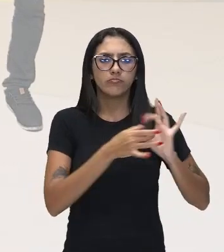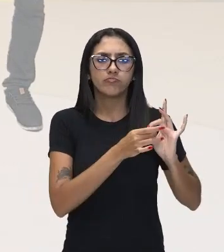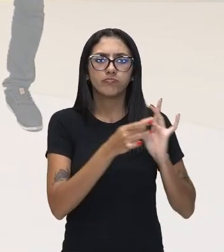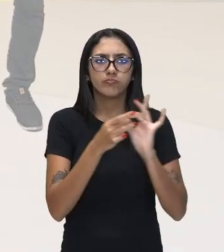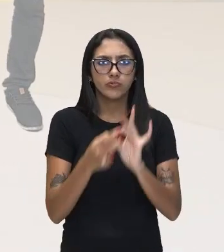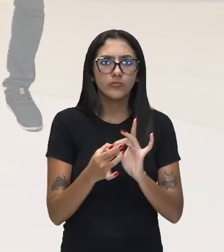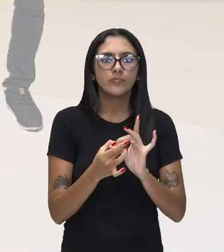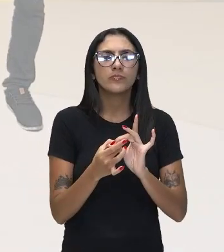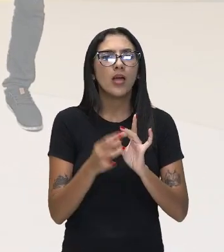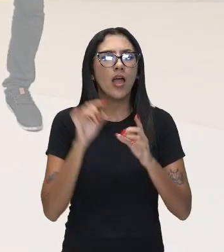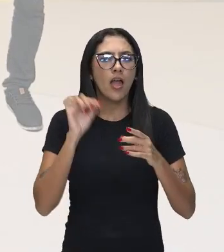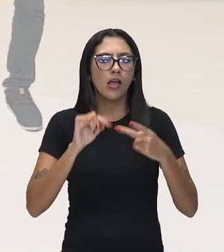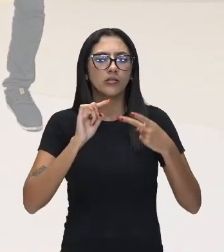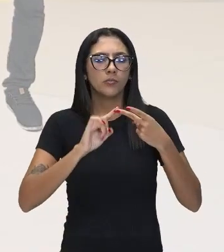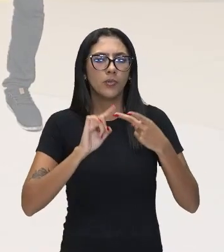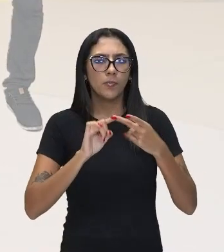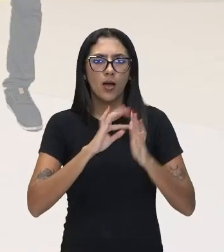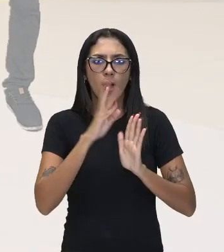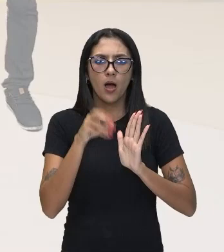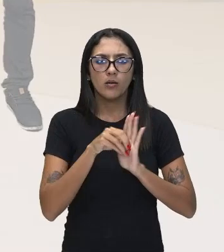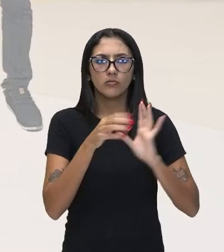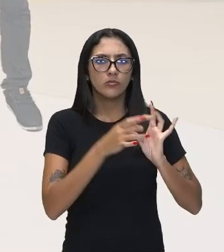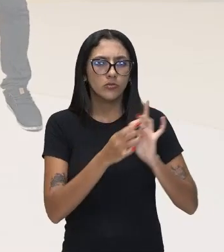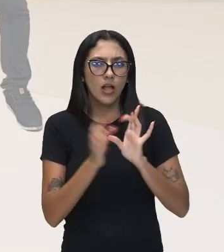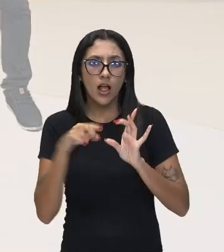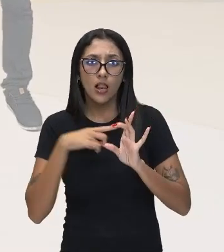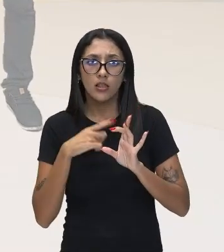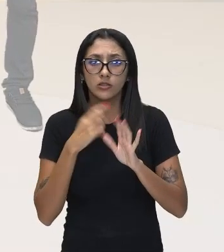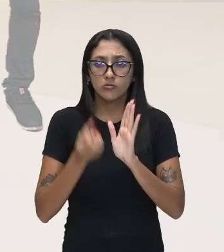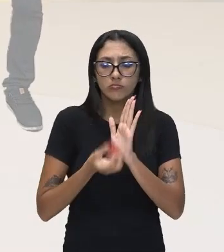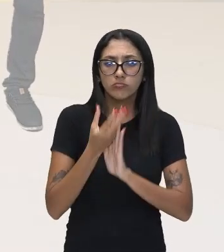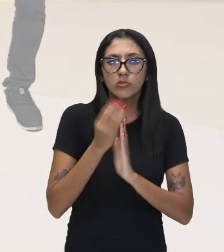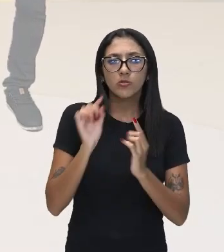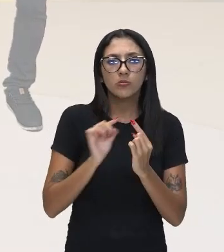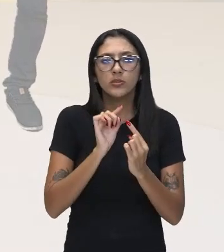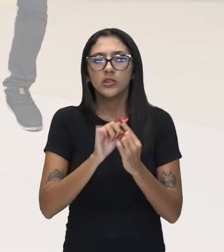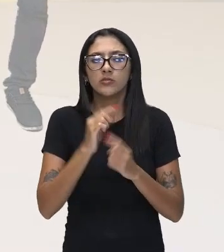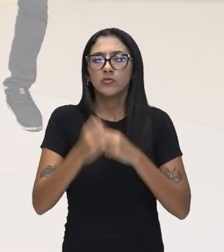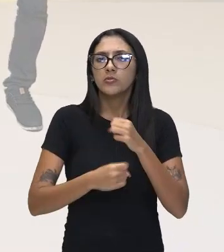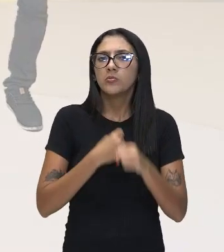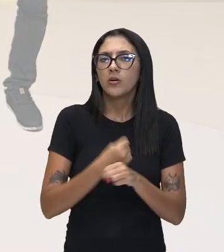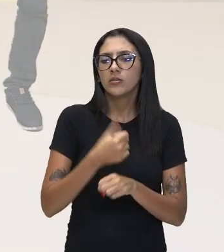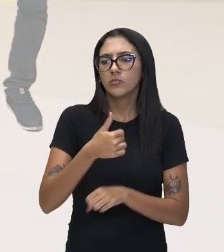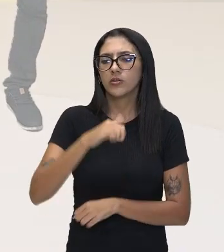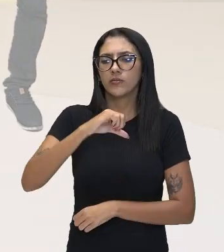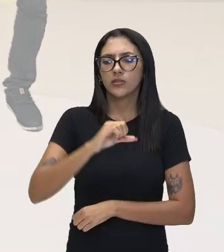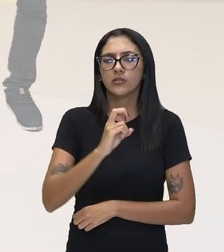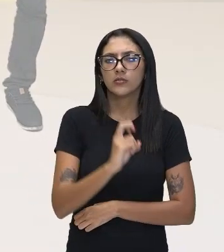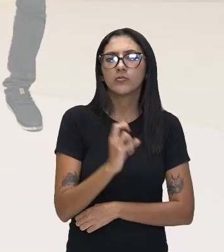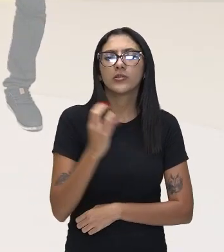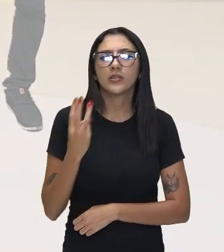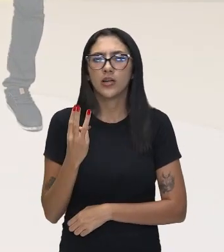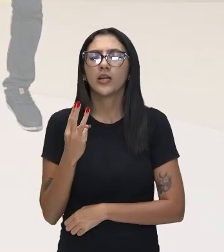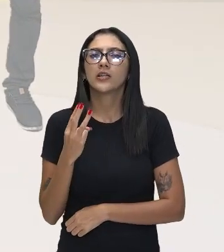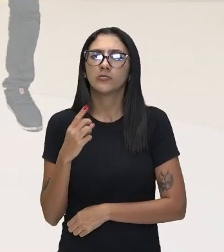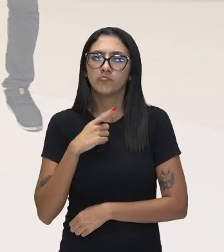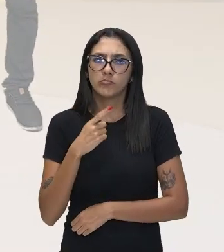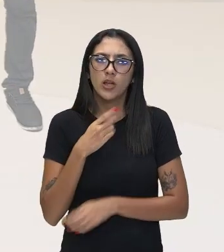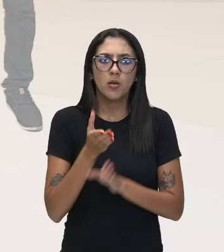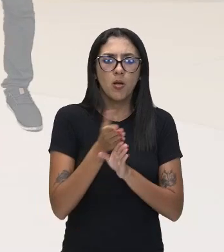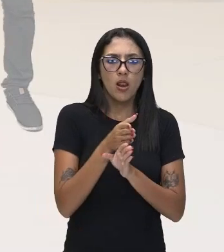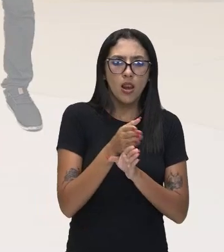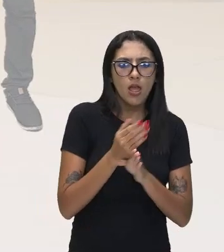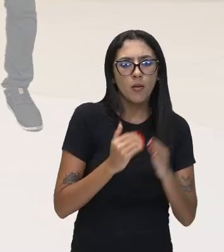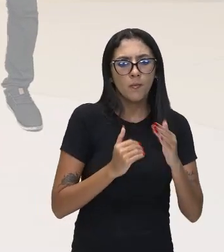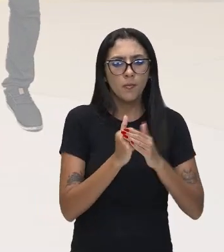ela acabou sendo criada ali em 1953, né, com seus limites territoriais decorrendo da necessidade